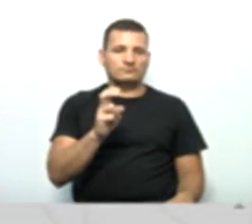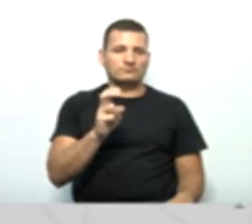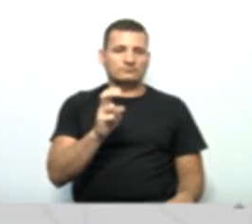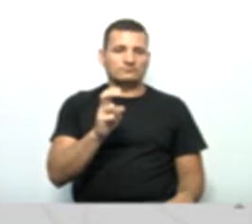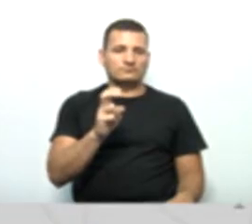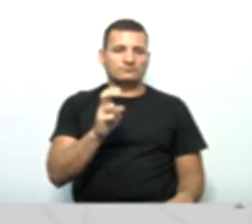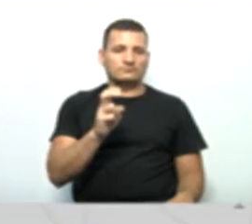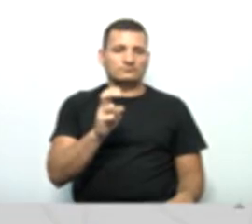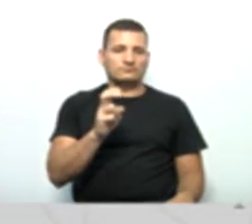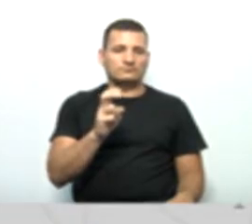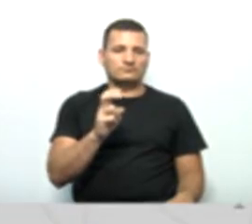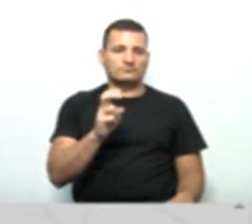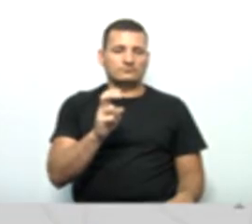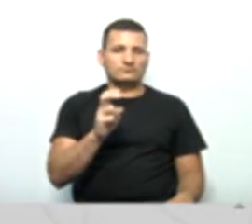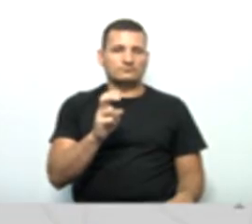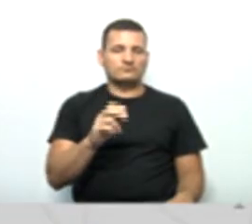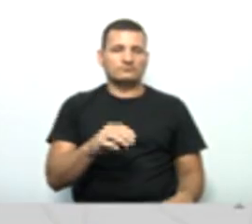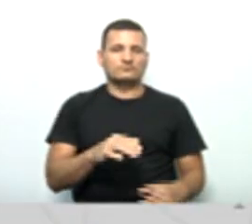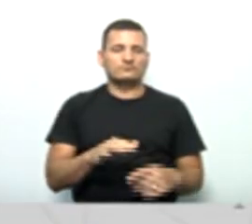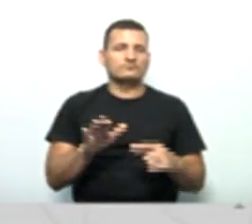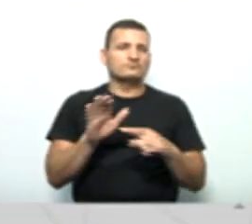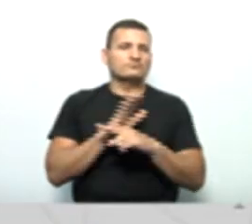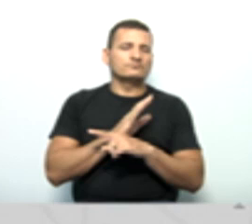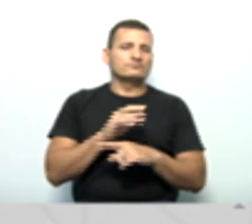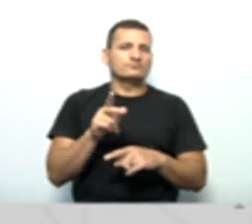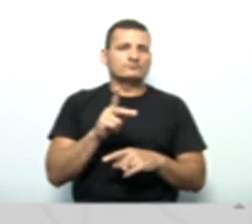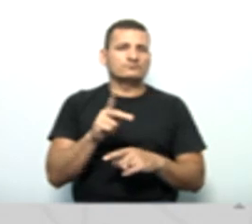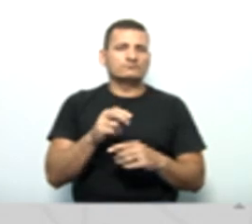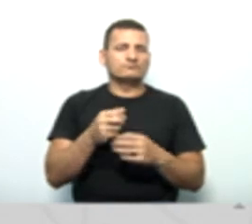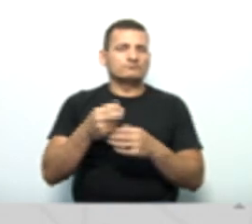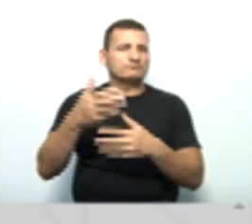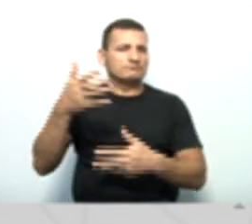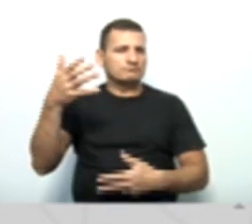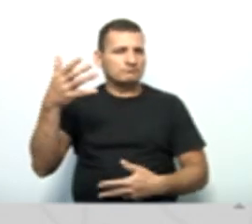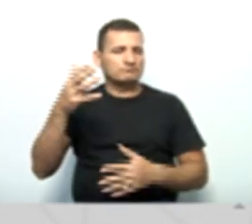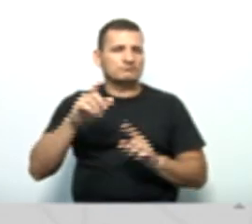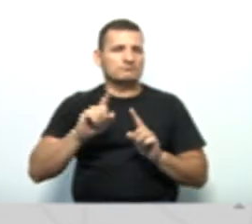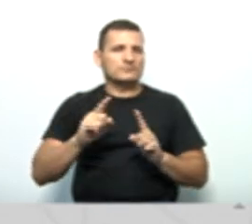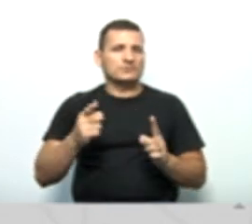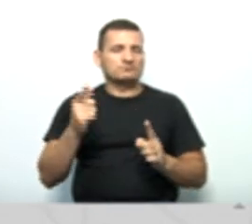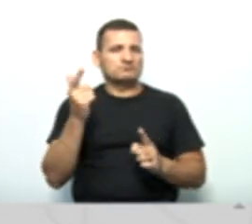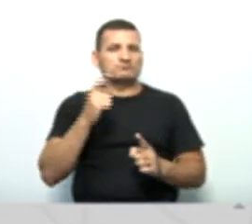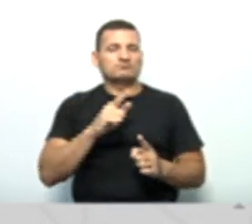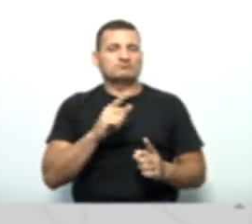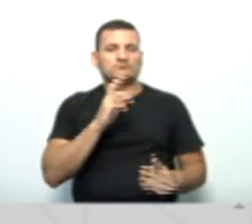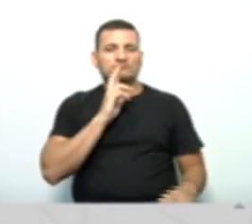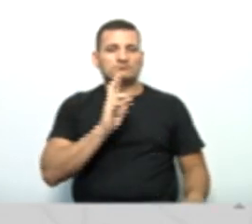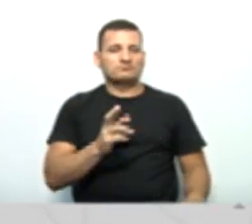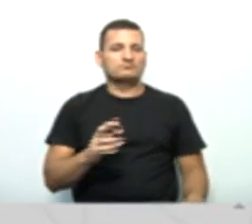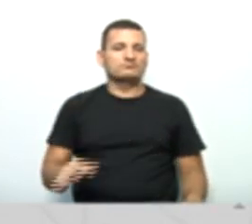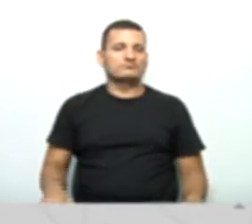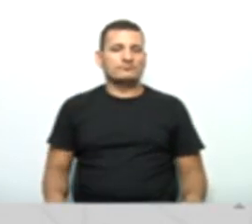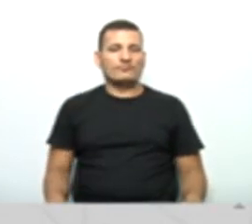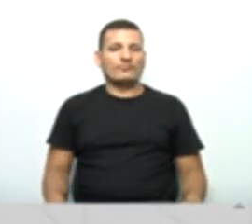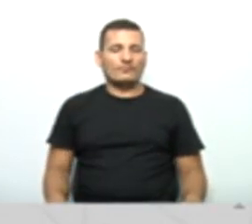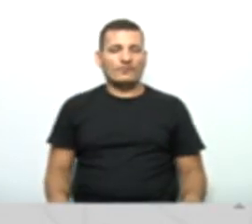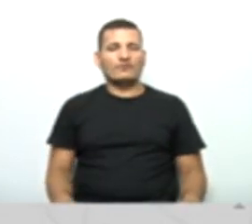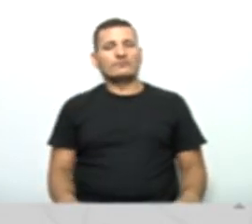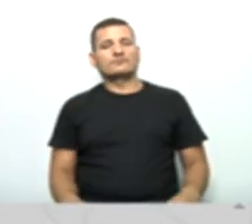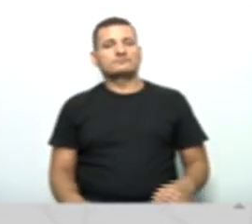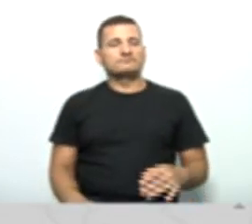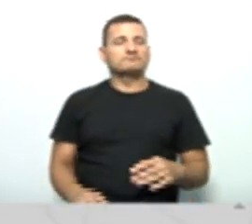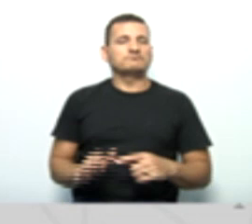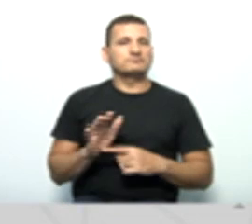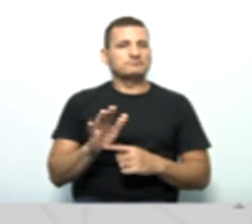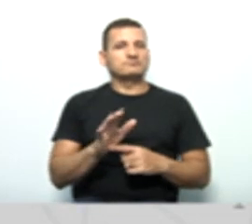né? Professor Ricardo, a questão é longa, né? Mas a gente conseguiu concluir ela. Mostramos os exemplos